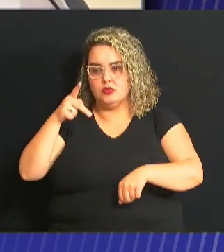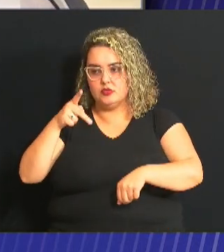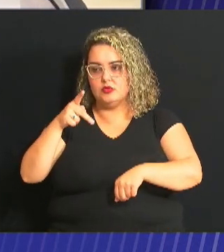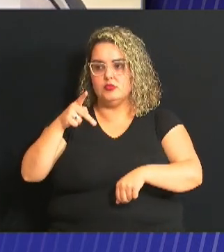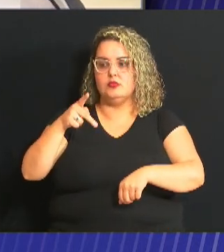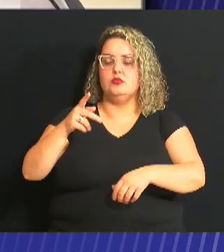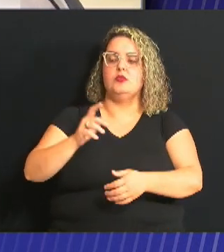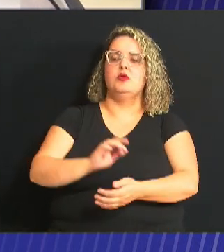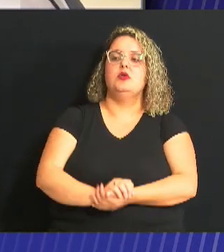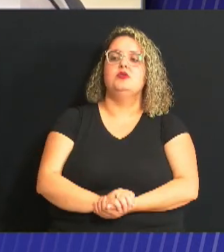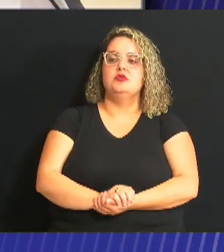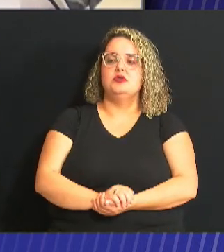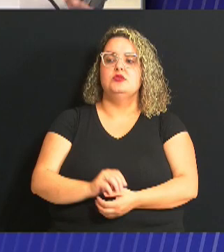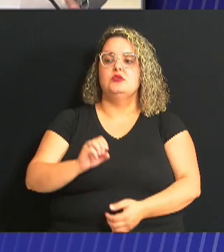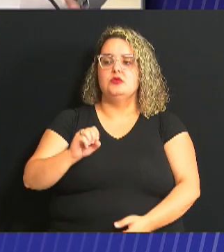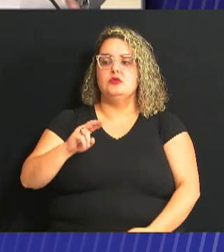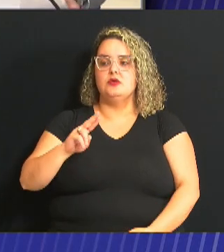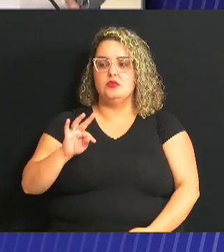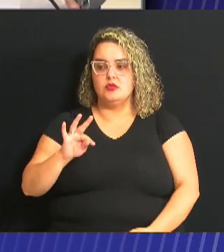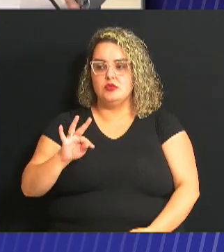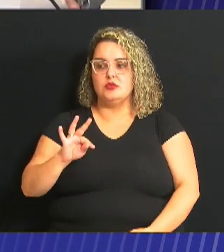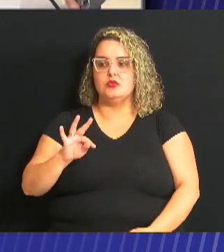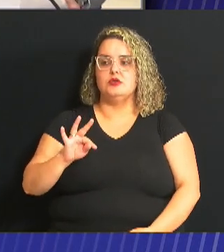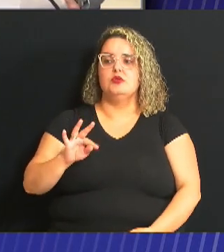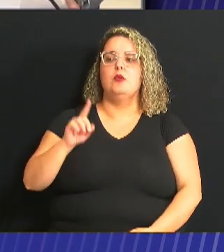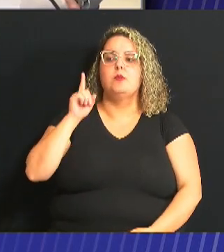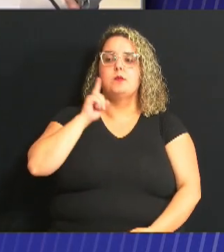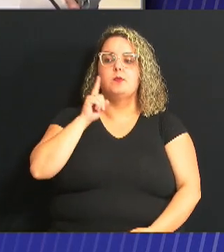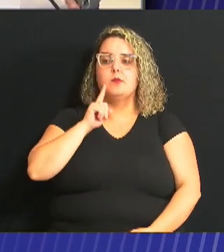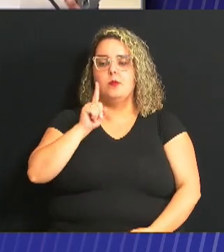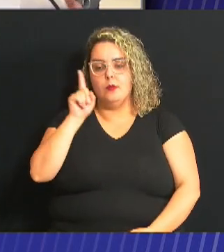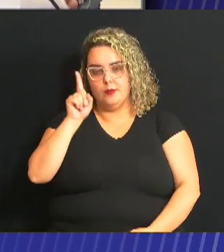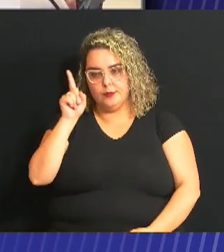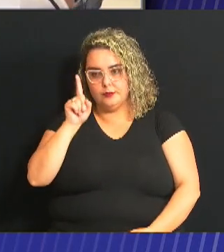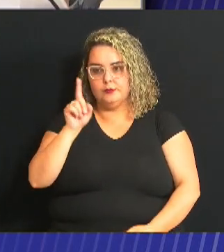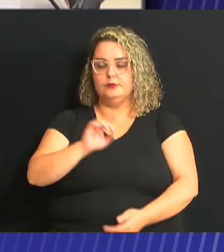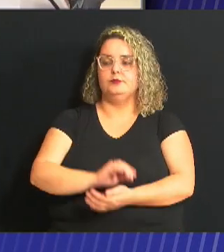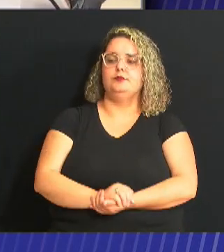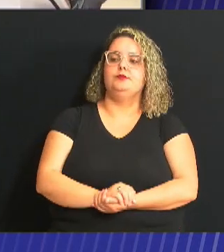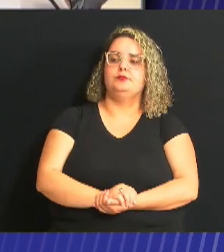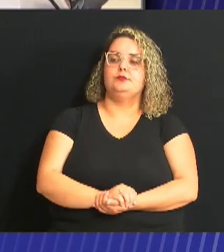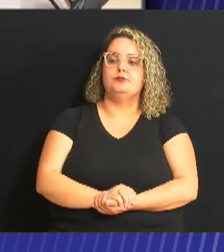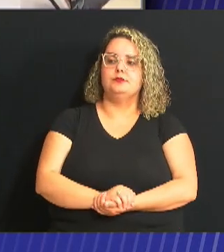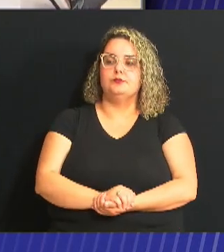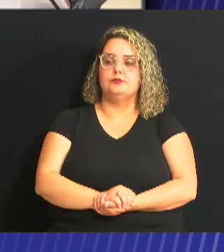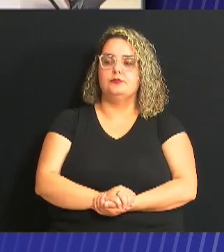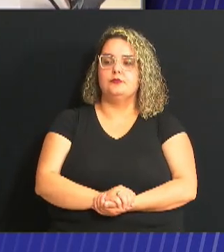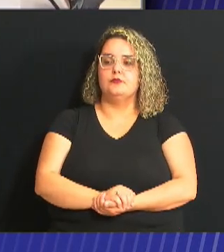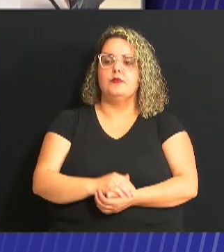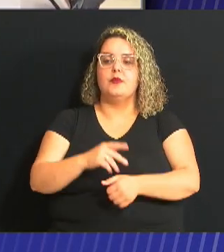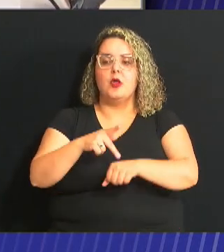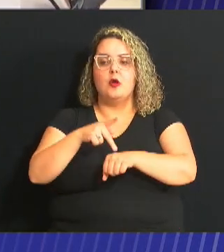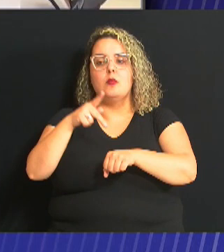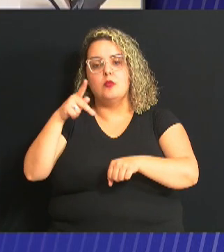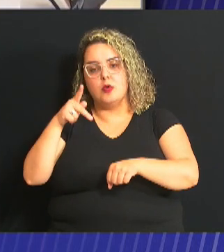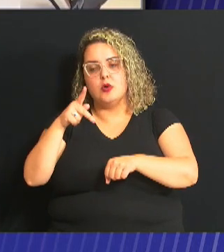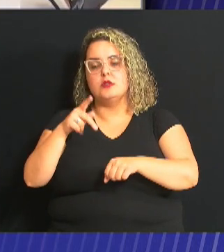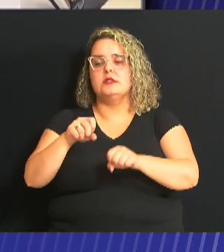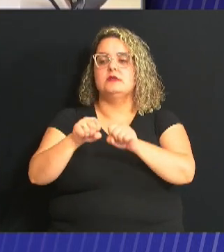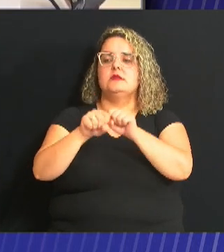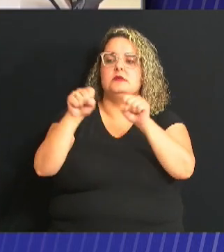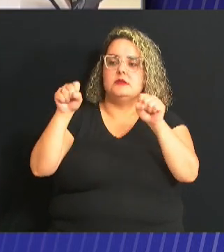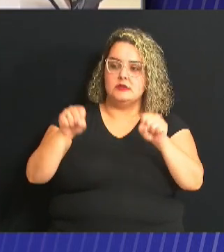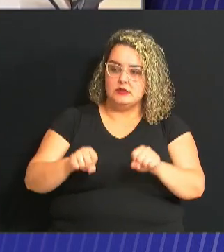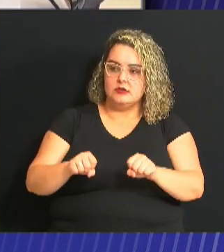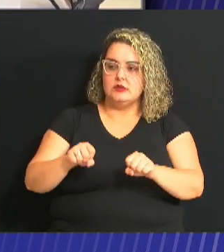pós-graduado pela Hort Williams Center of Functional Occlusion, pós-graduado pelo sistema